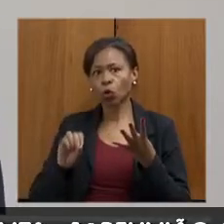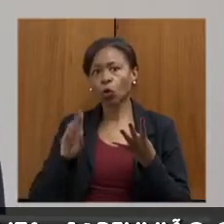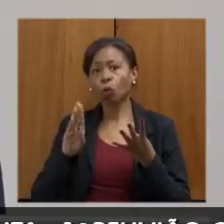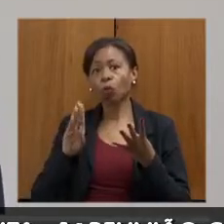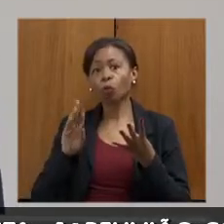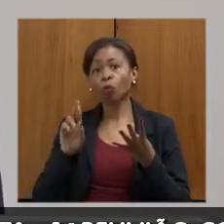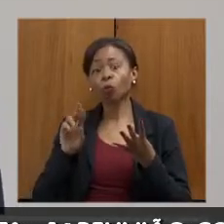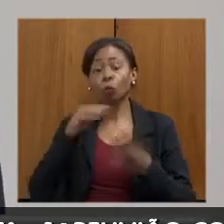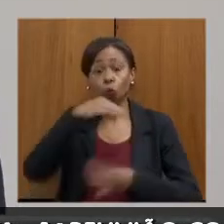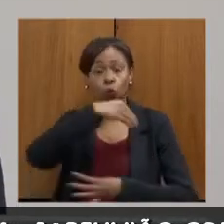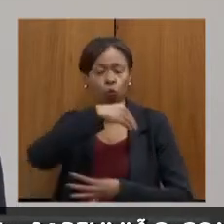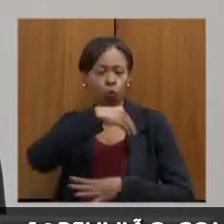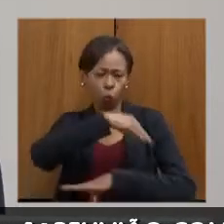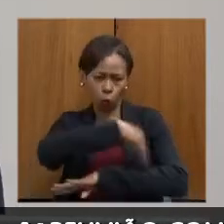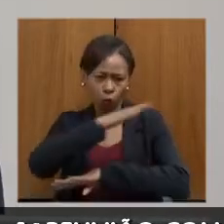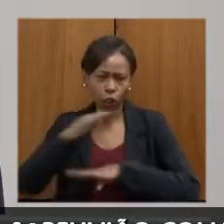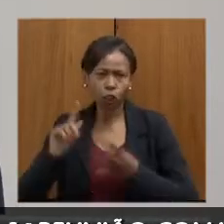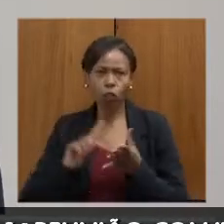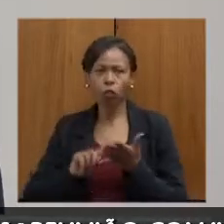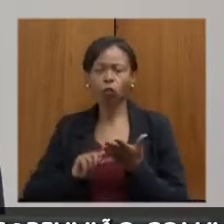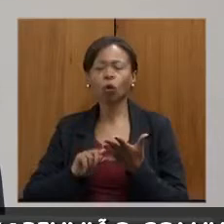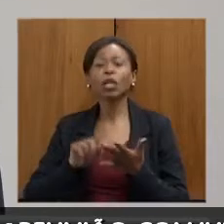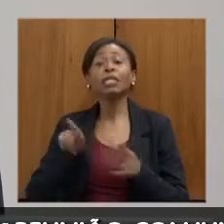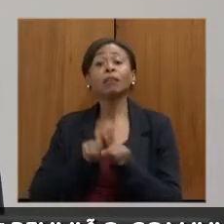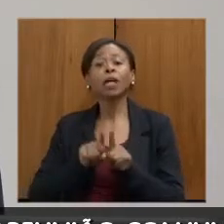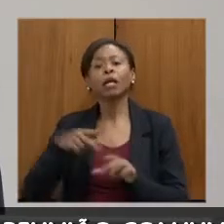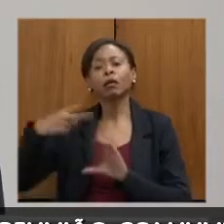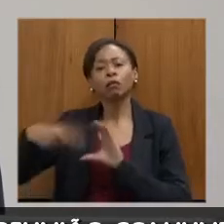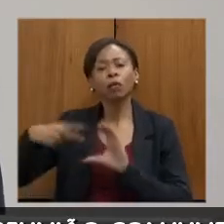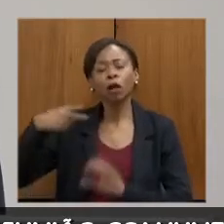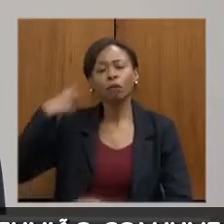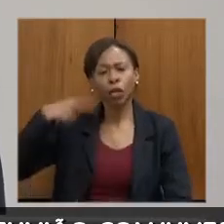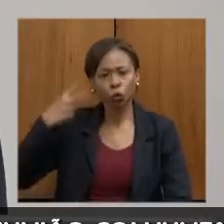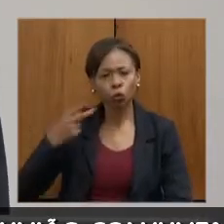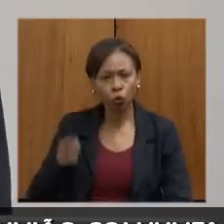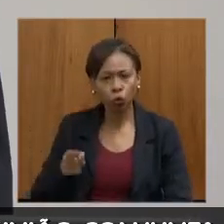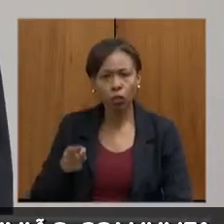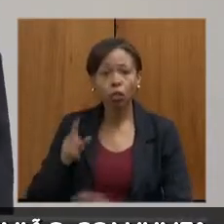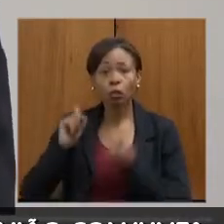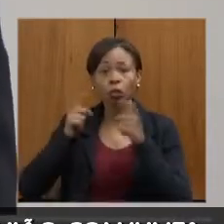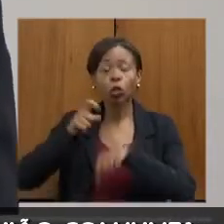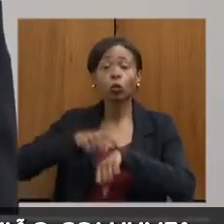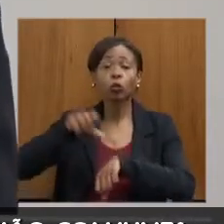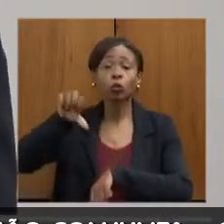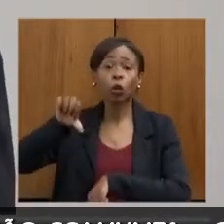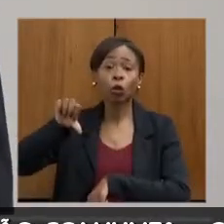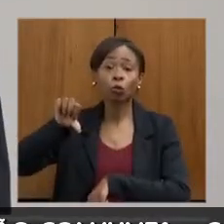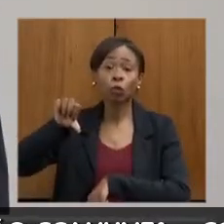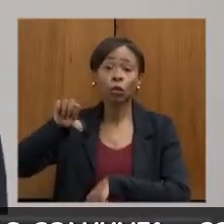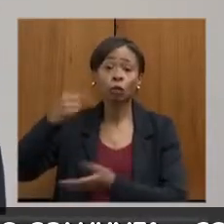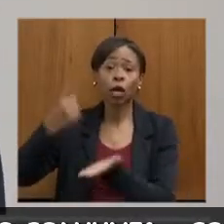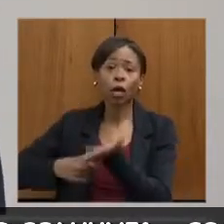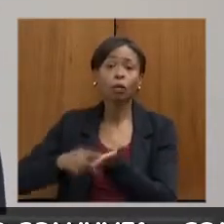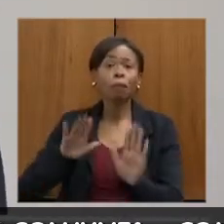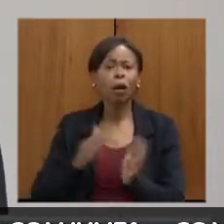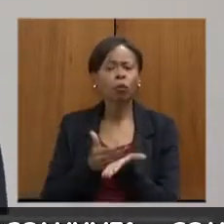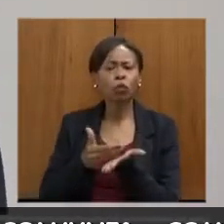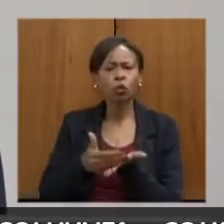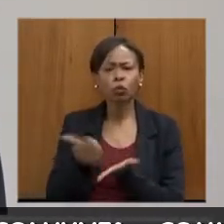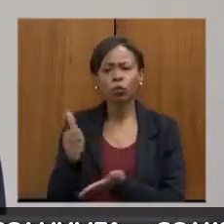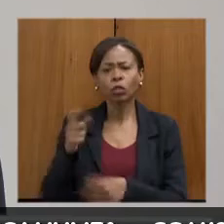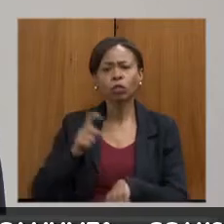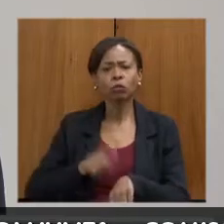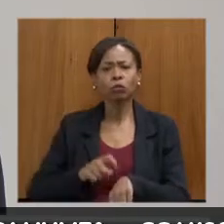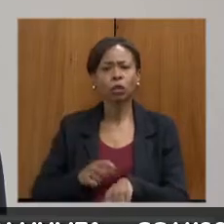vereadores e a reunião foi marcada para as nove horas da manhã e começou as 11 horas da manhã qual a razão